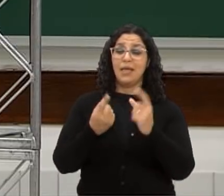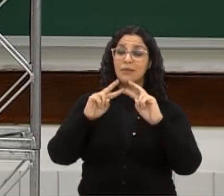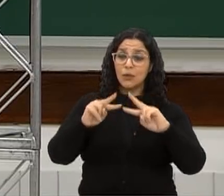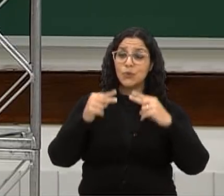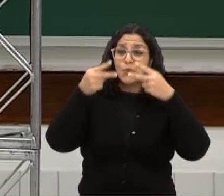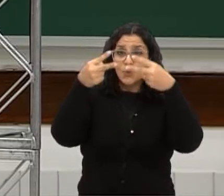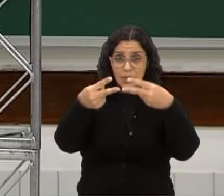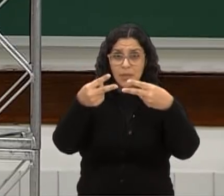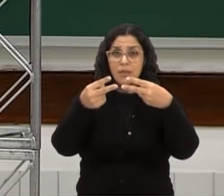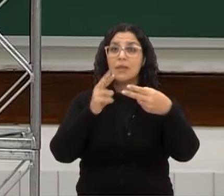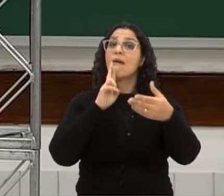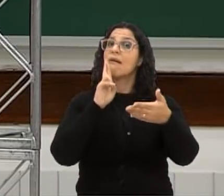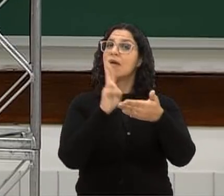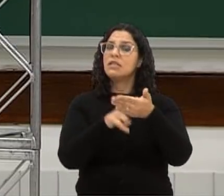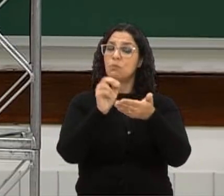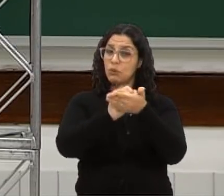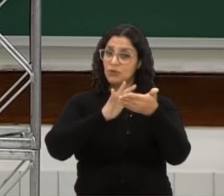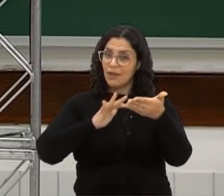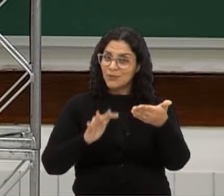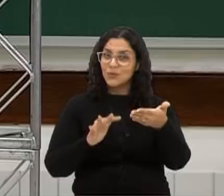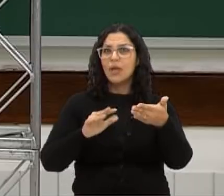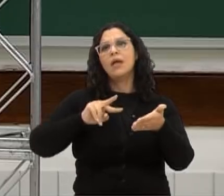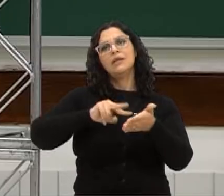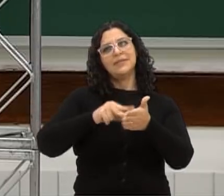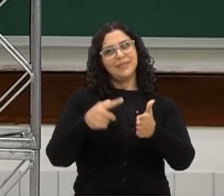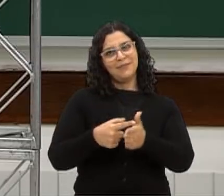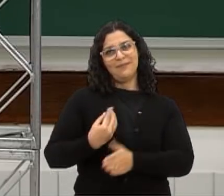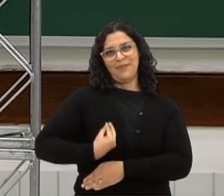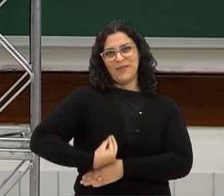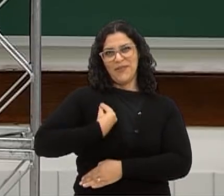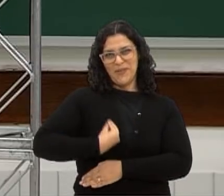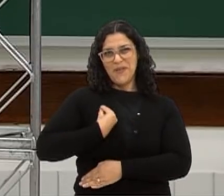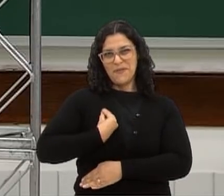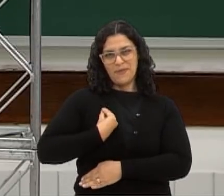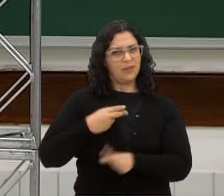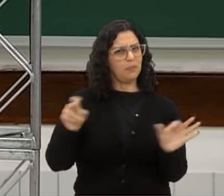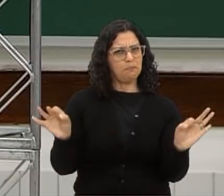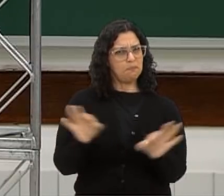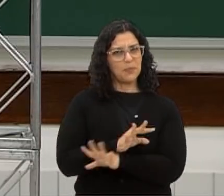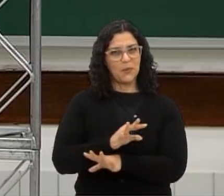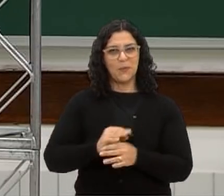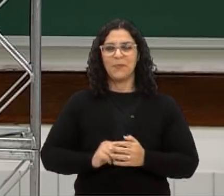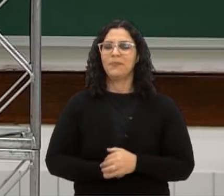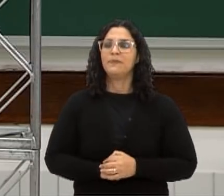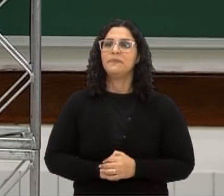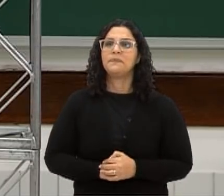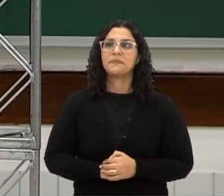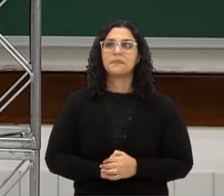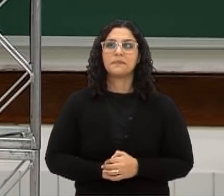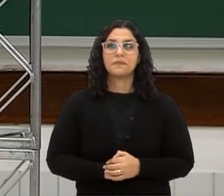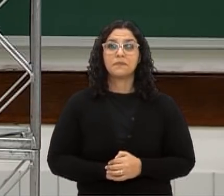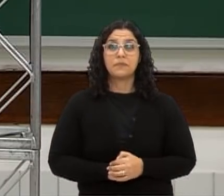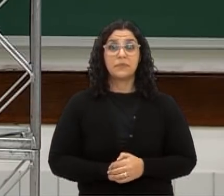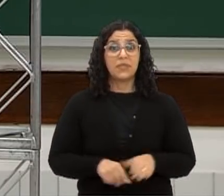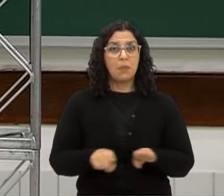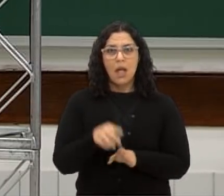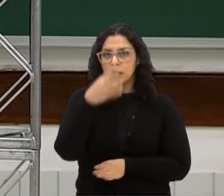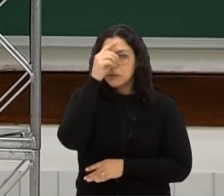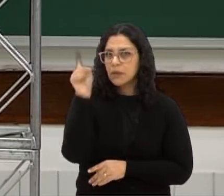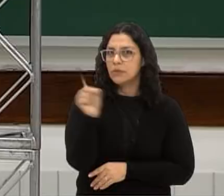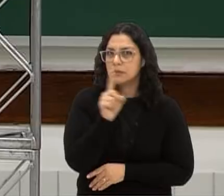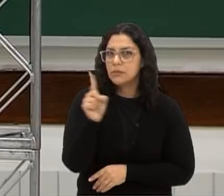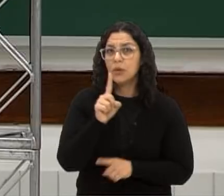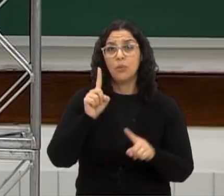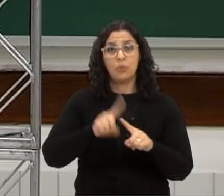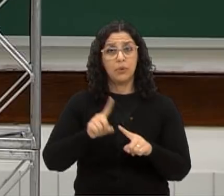link e responde a atividade que tem lá, sua chamada já vai automaticamente ser computada, ok? Então não esqueçam